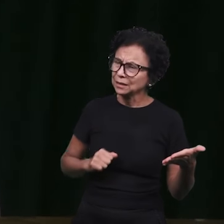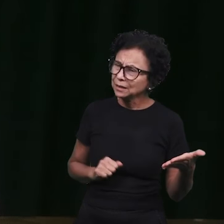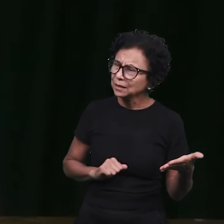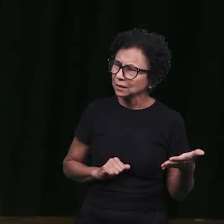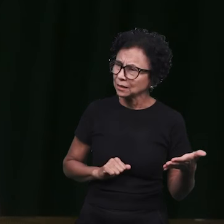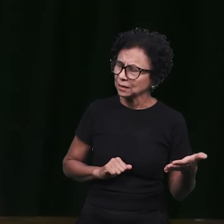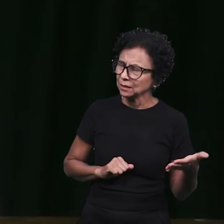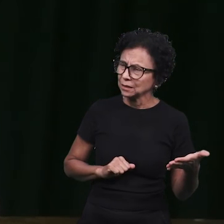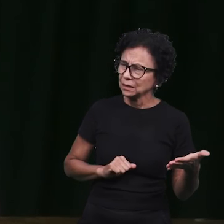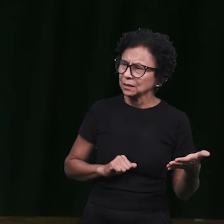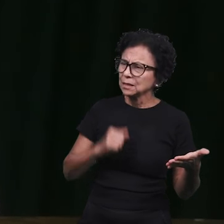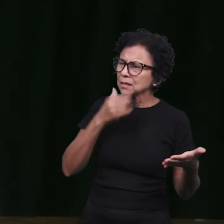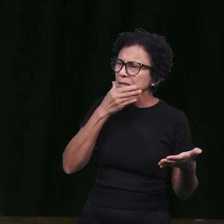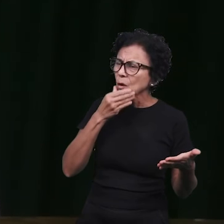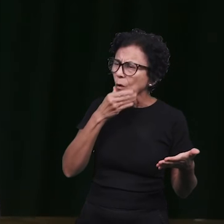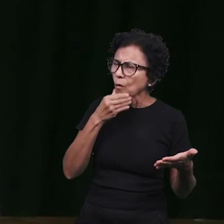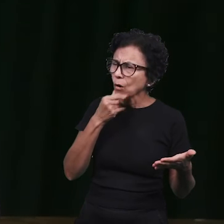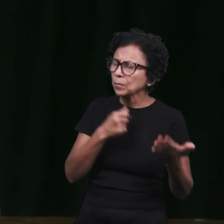coisa por ele?